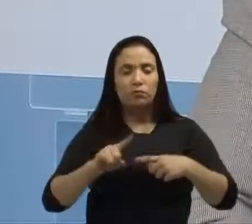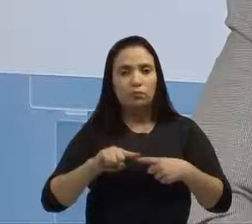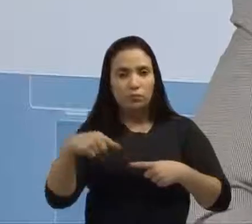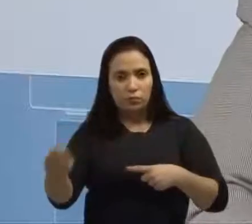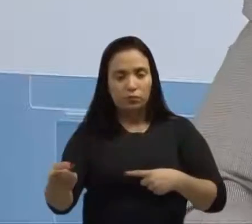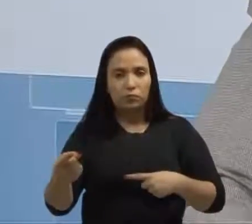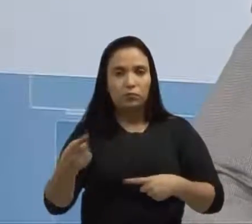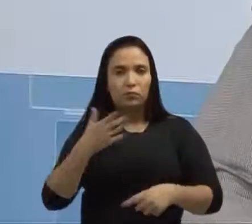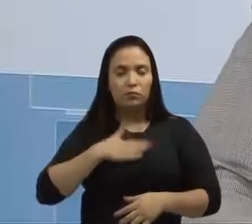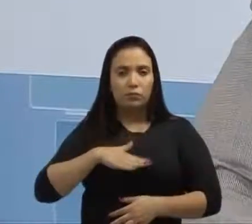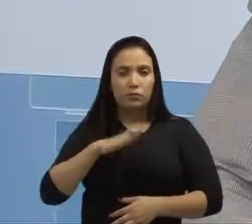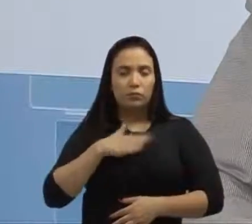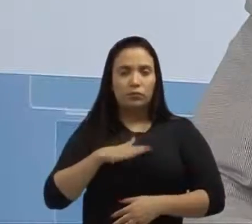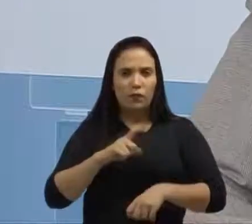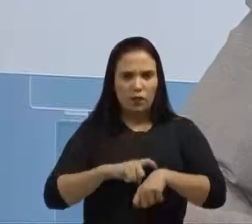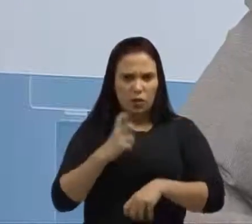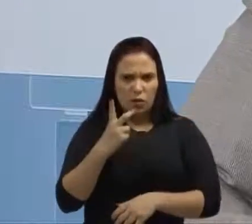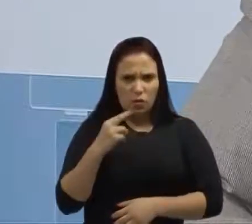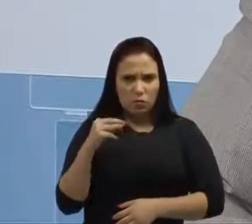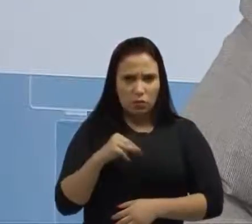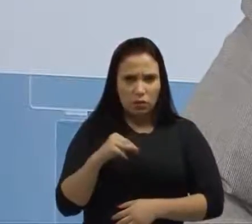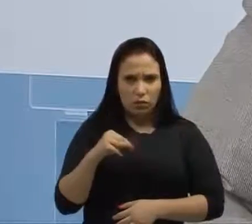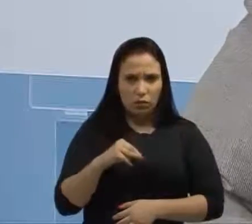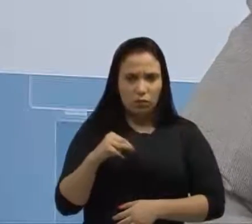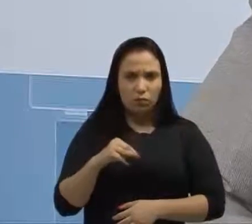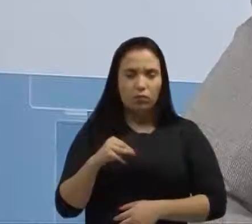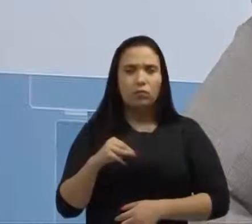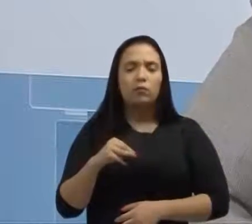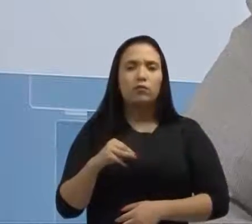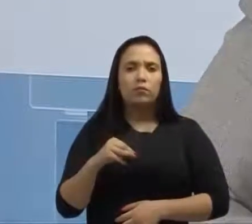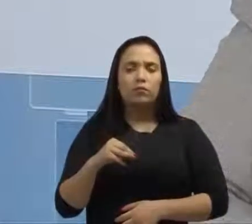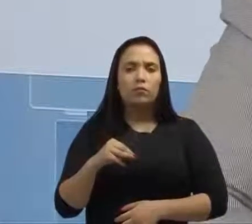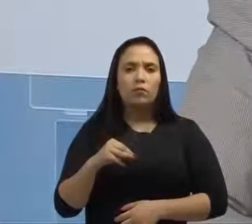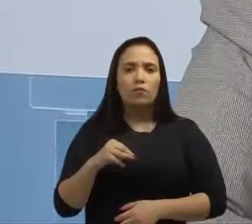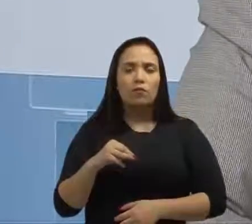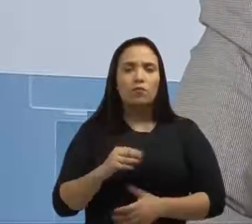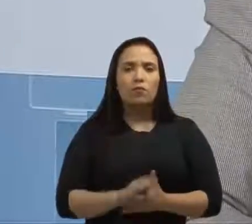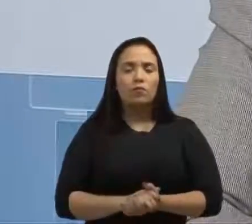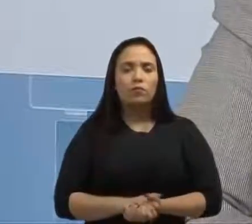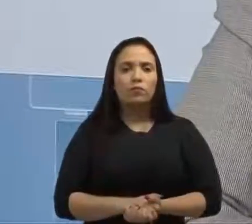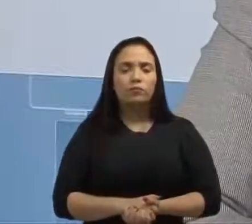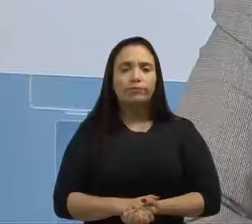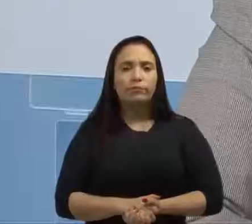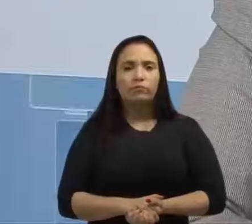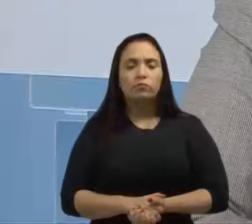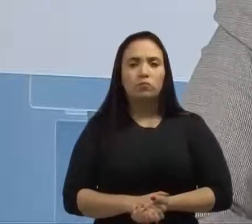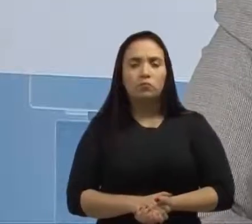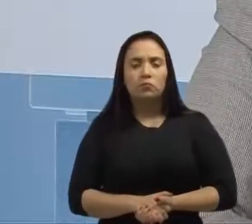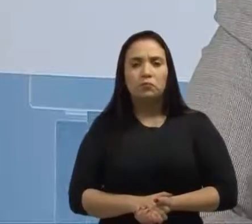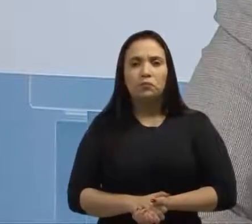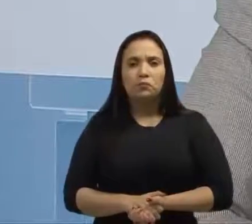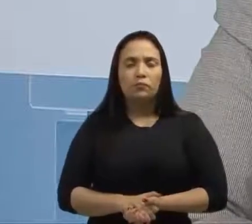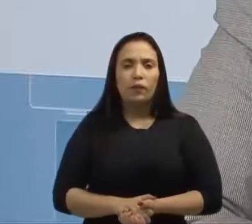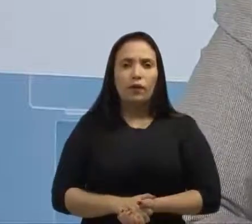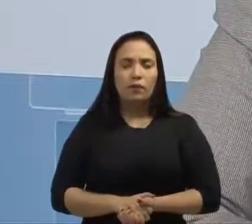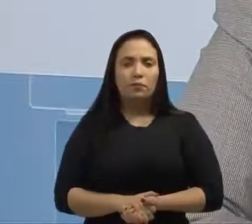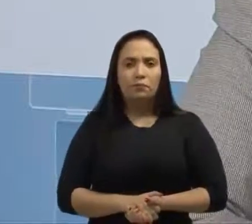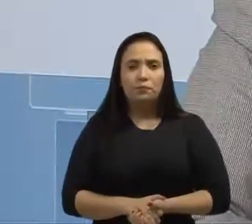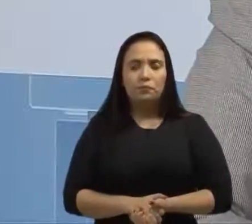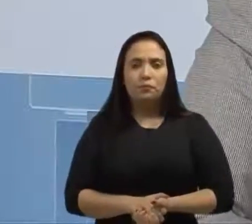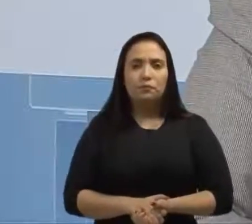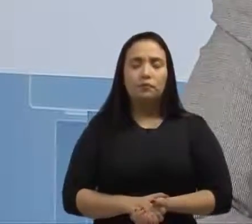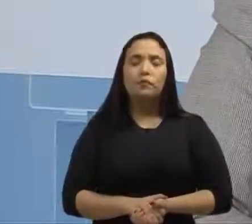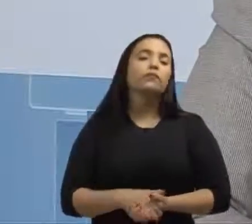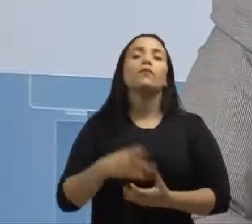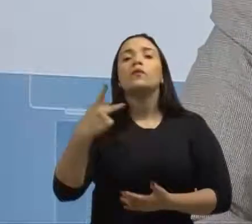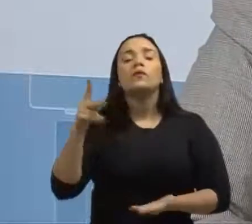agora, enquanto eu tenho uns 2 minutos aí ainda, eu acho. Eu vou entrar logo nesse cenário, está aí logo, Luiz, logo nesse cenário, sem dúvida. Para a gente mostrar